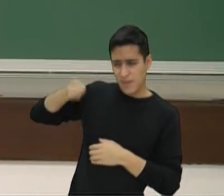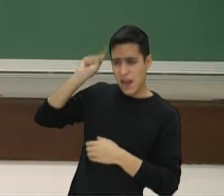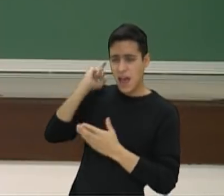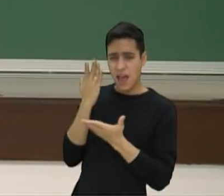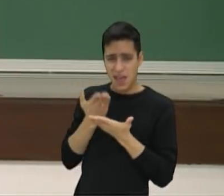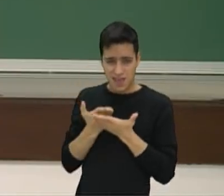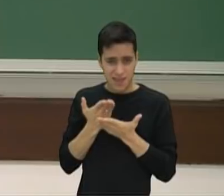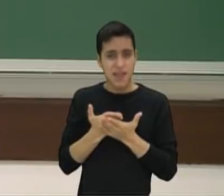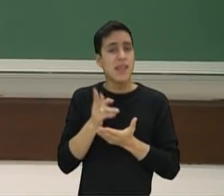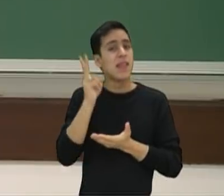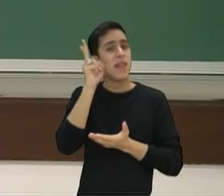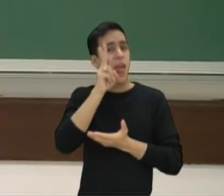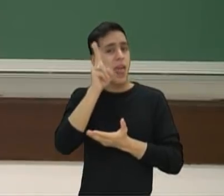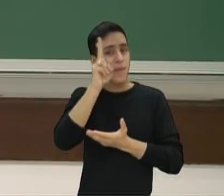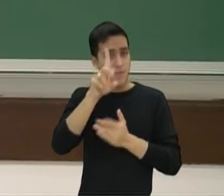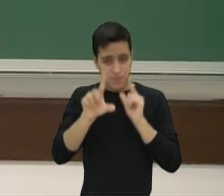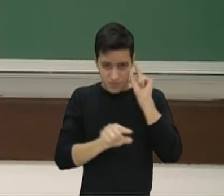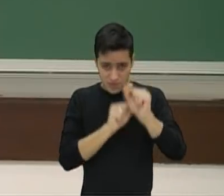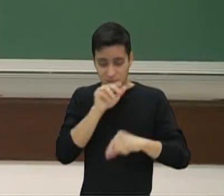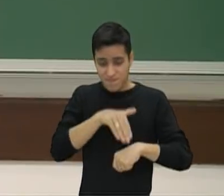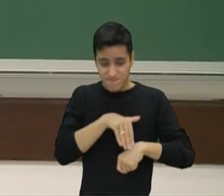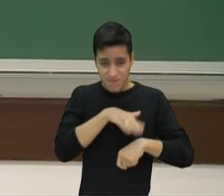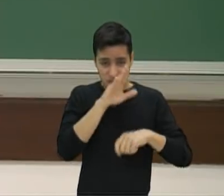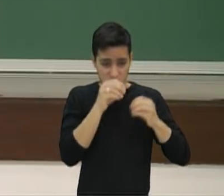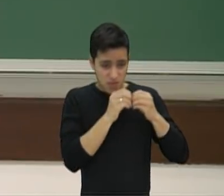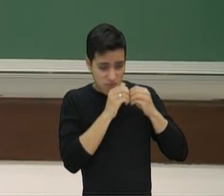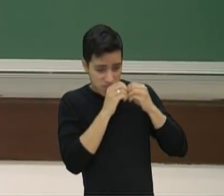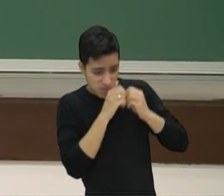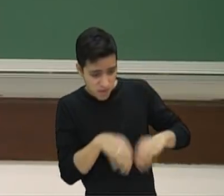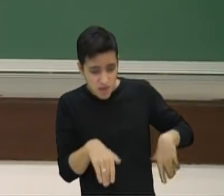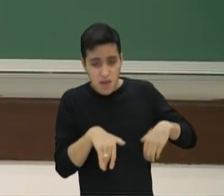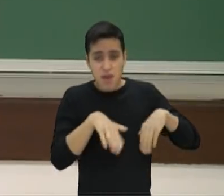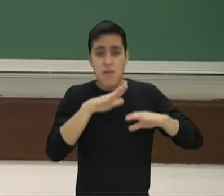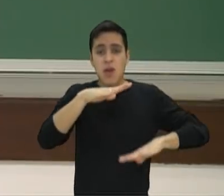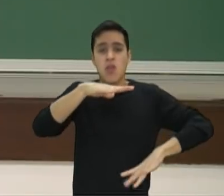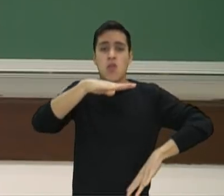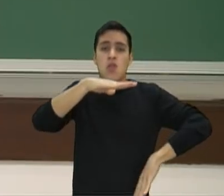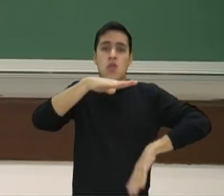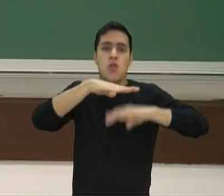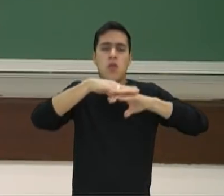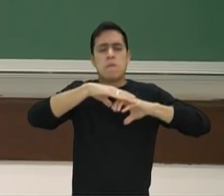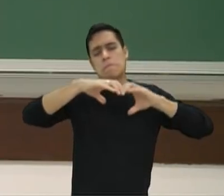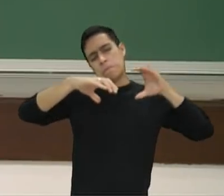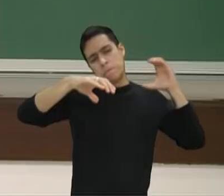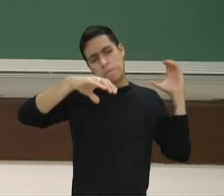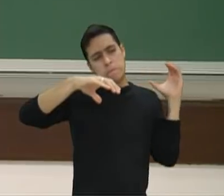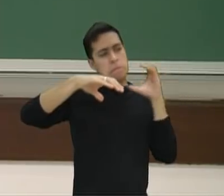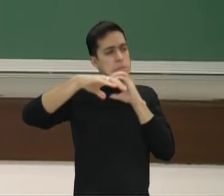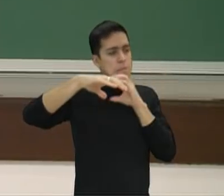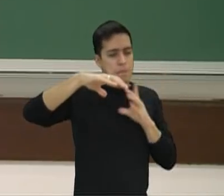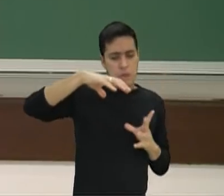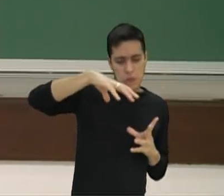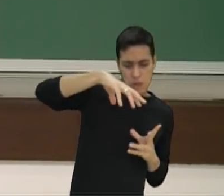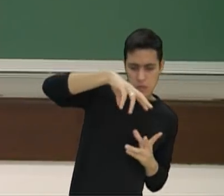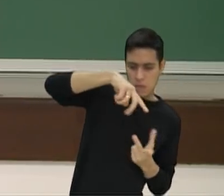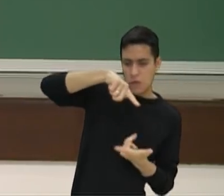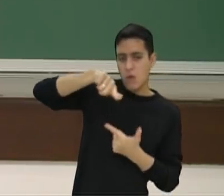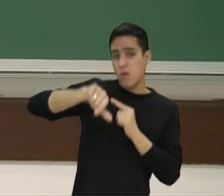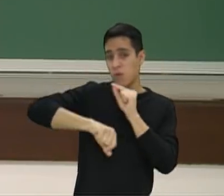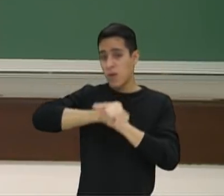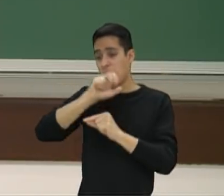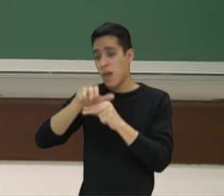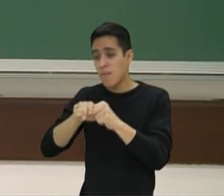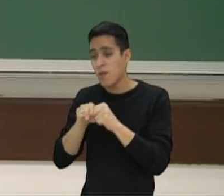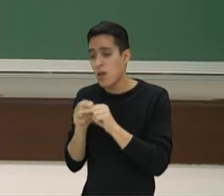lembra que o que mais prejudica e o que mais causa esse efeito estufa, esse aquecimento global, são as